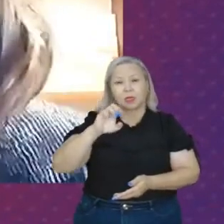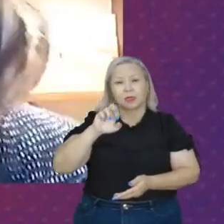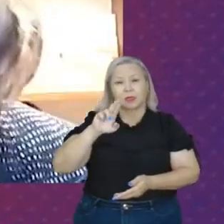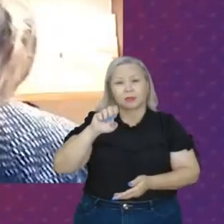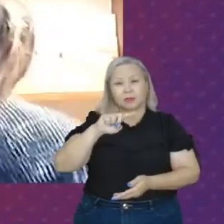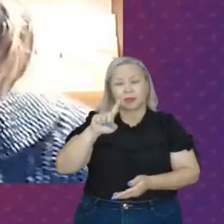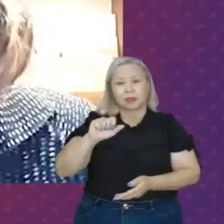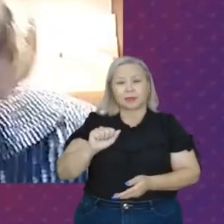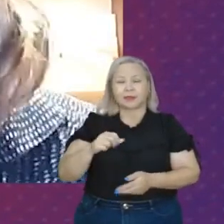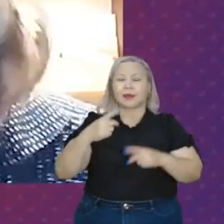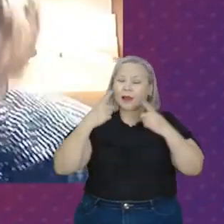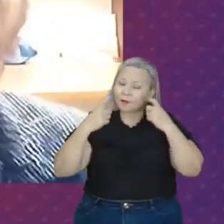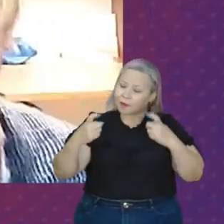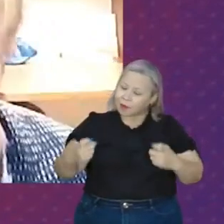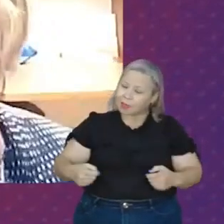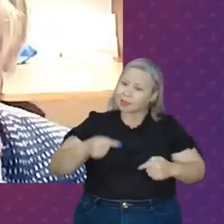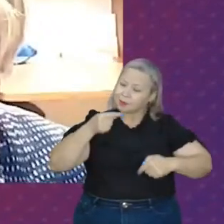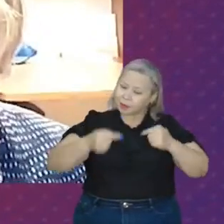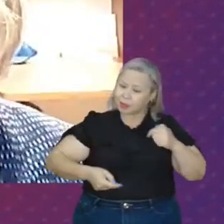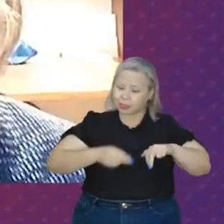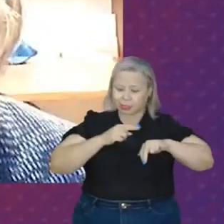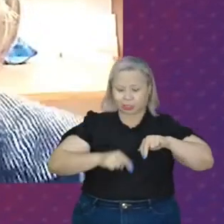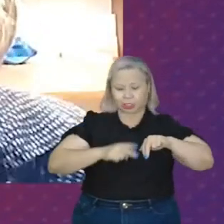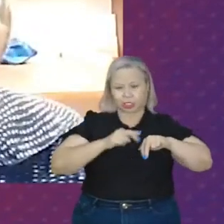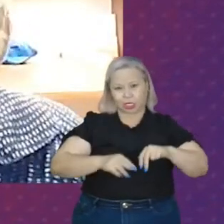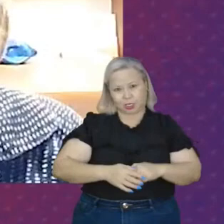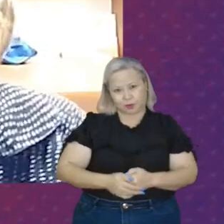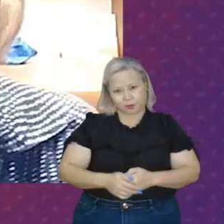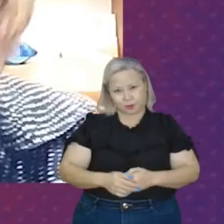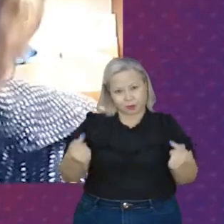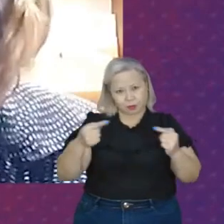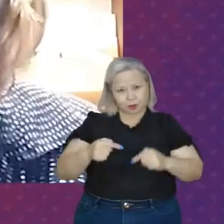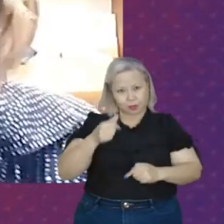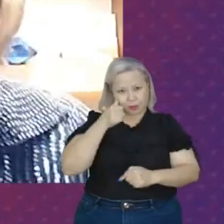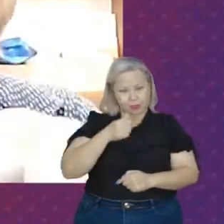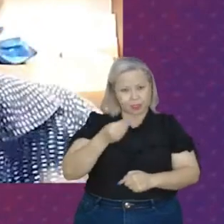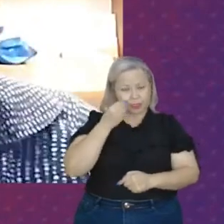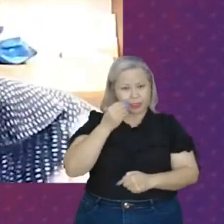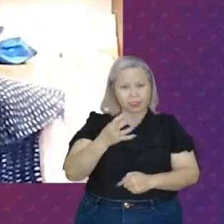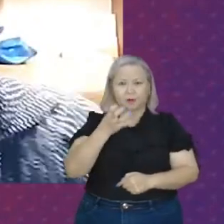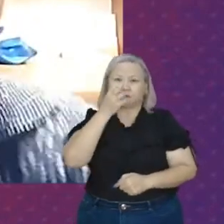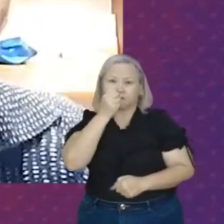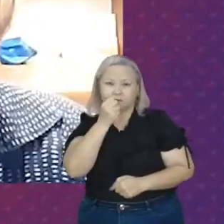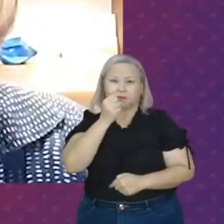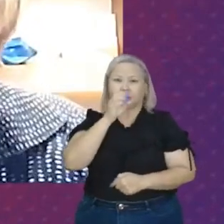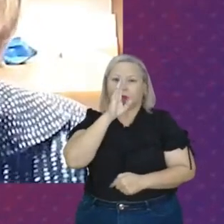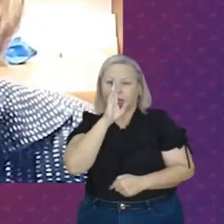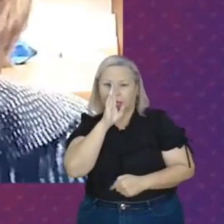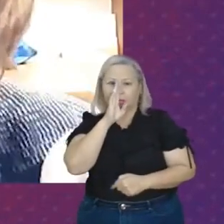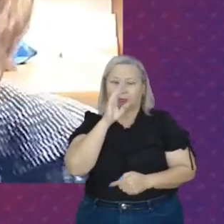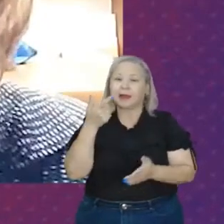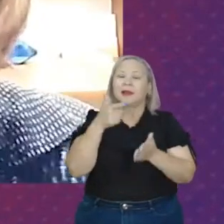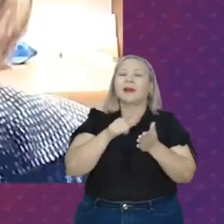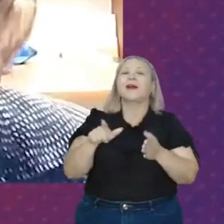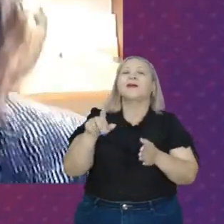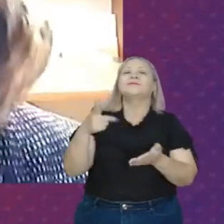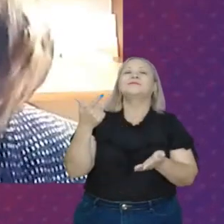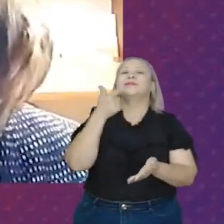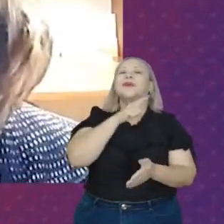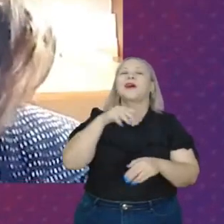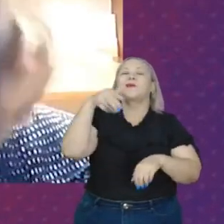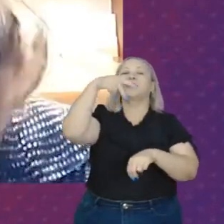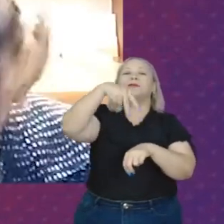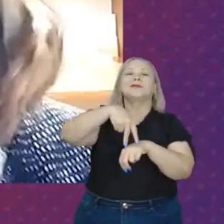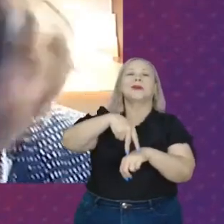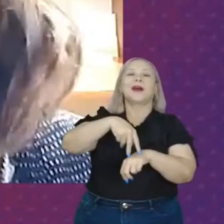de gênero. É uma violência política de gênero. A tentativa de nos calar. Conseguiram chegar, mas não vão exercer